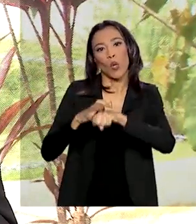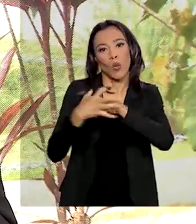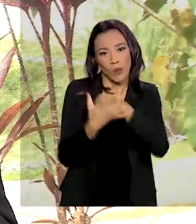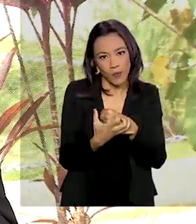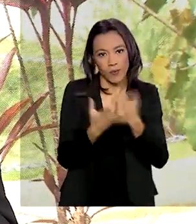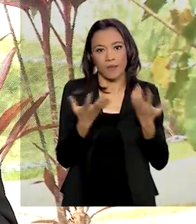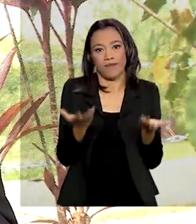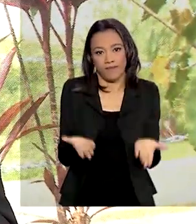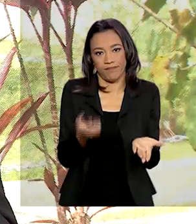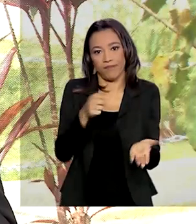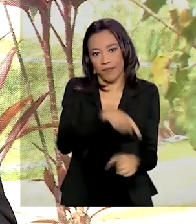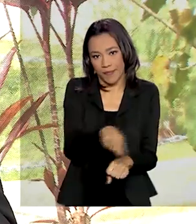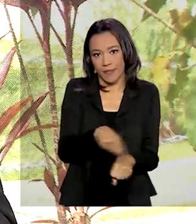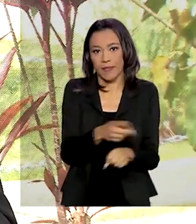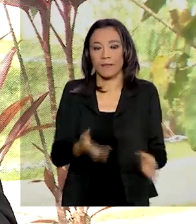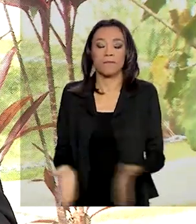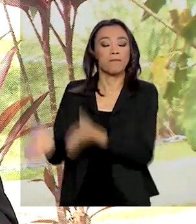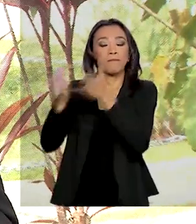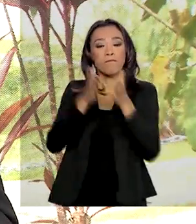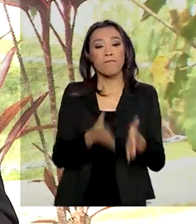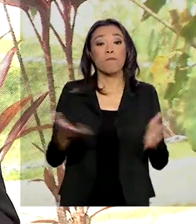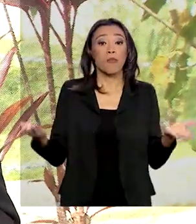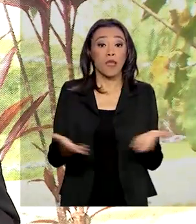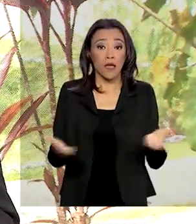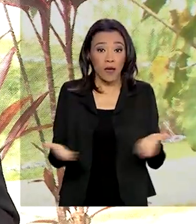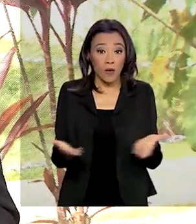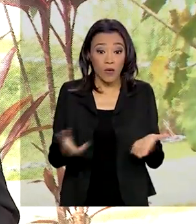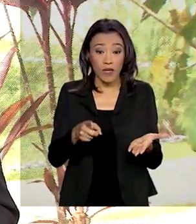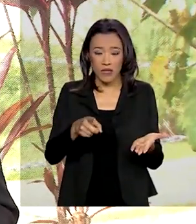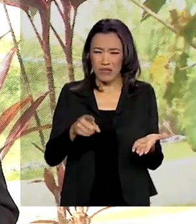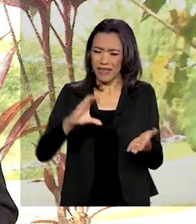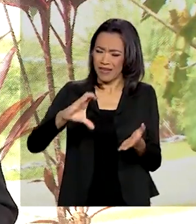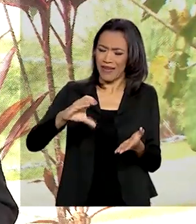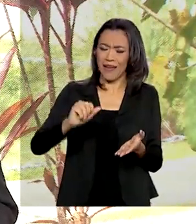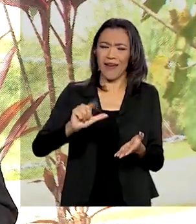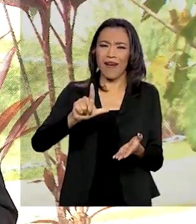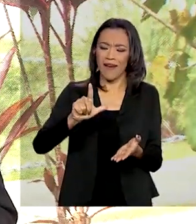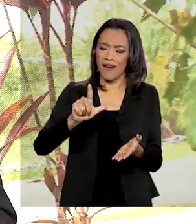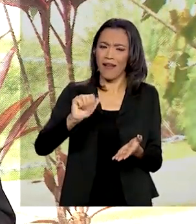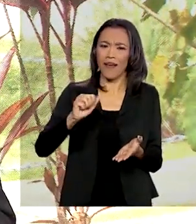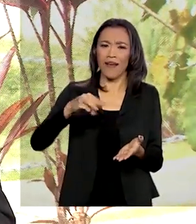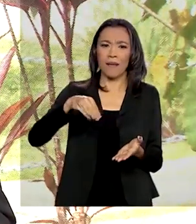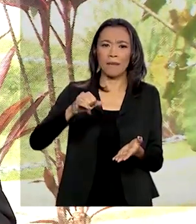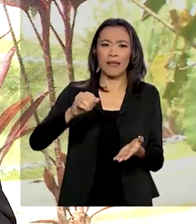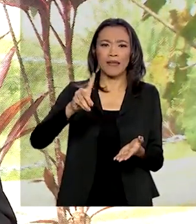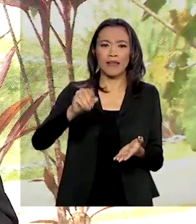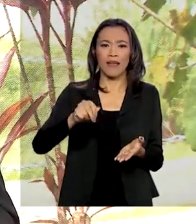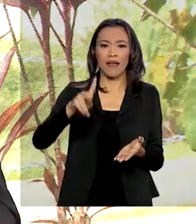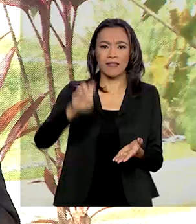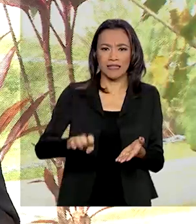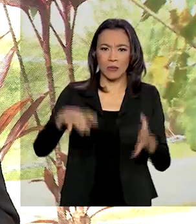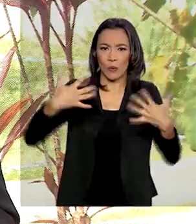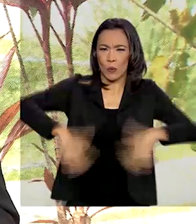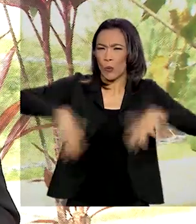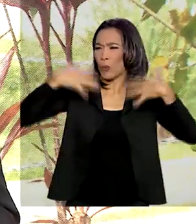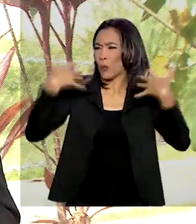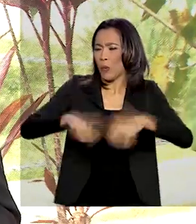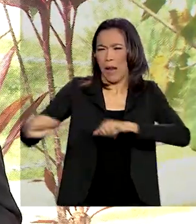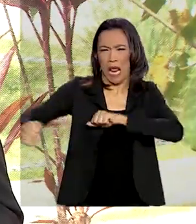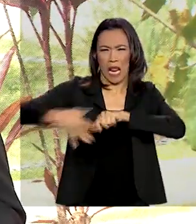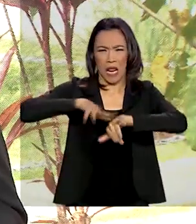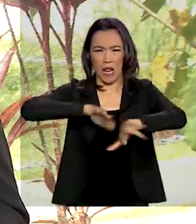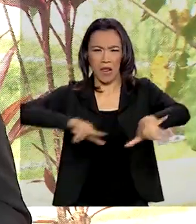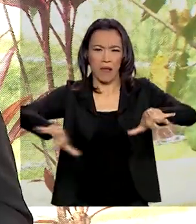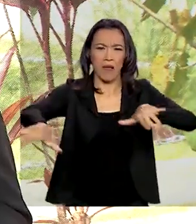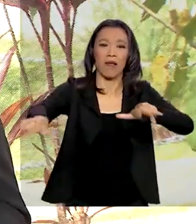Agora, em relação à instalação do estado de calamidade pública no Brasil, os senadores do Senado Federal devem